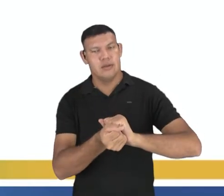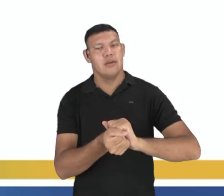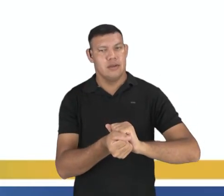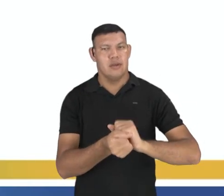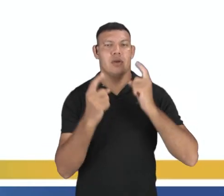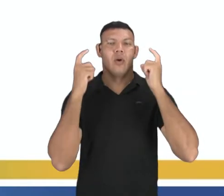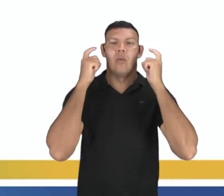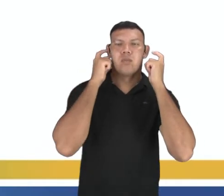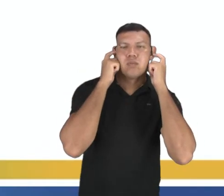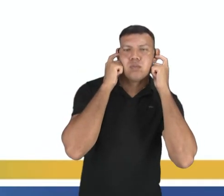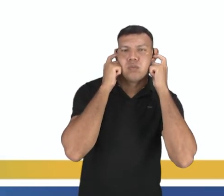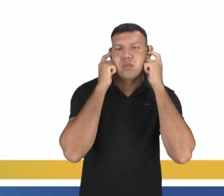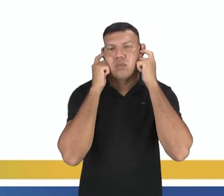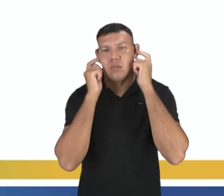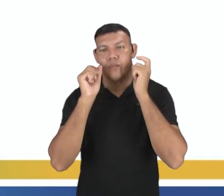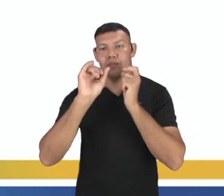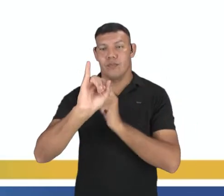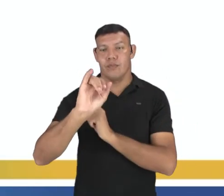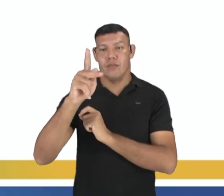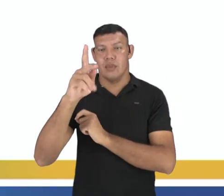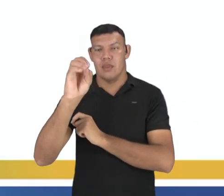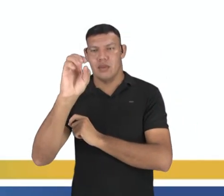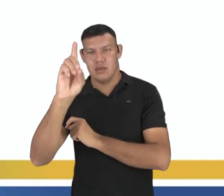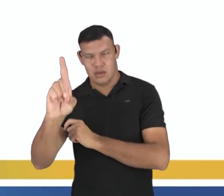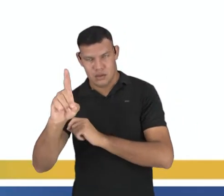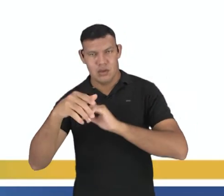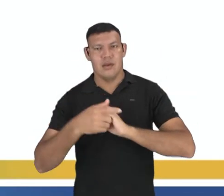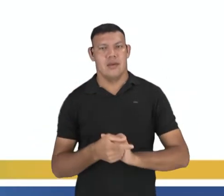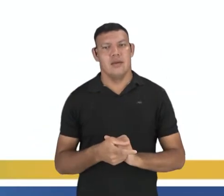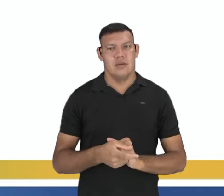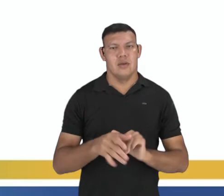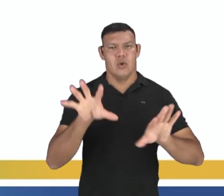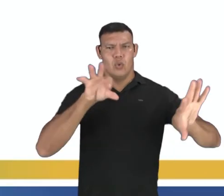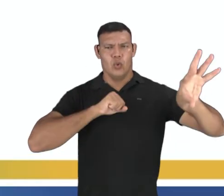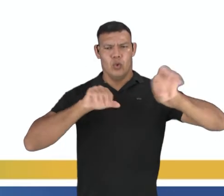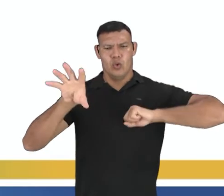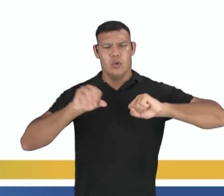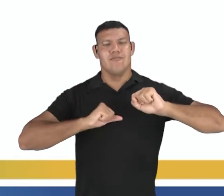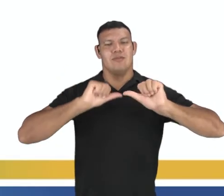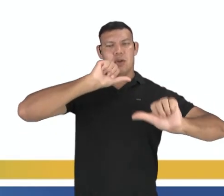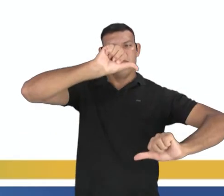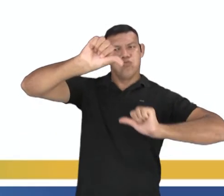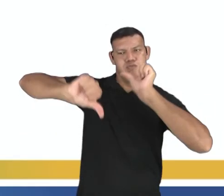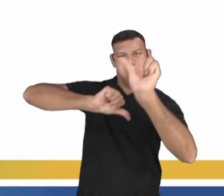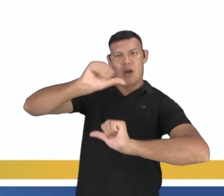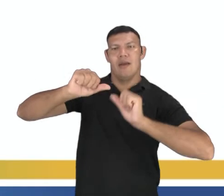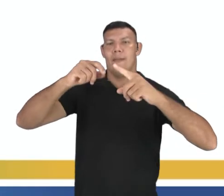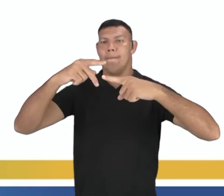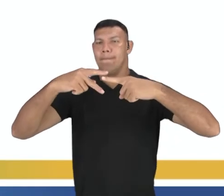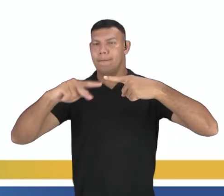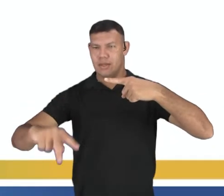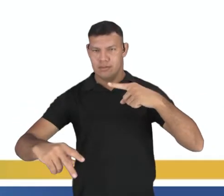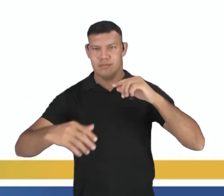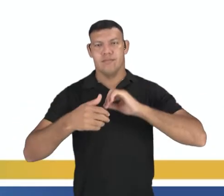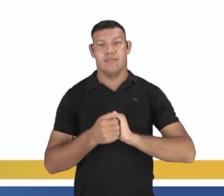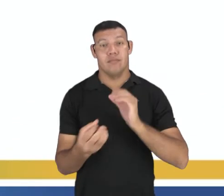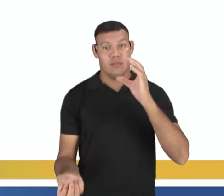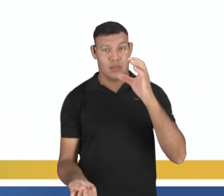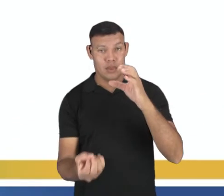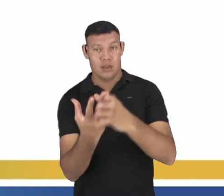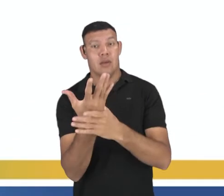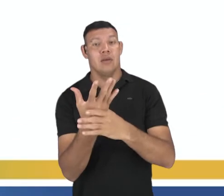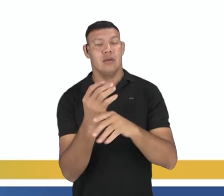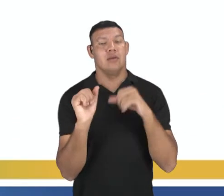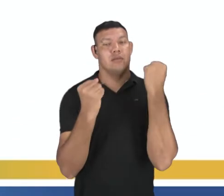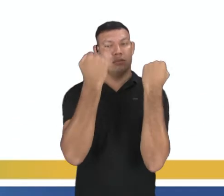música e fone de ouvido como iPod o consumo de música passa por uma mudança radical de é a origem da